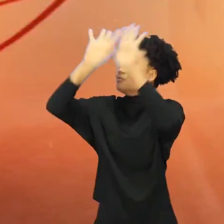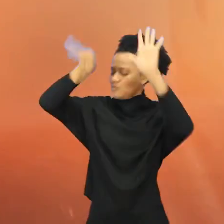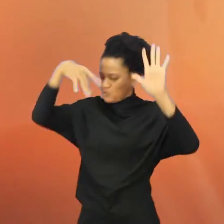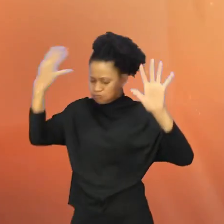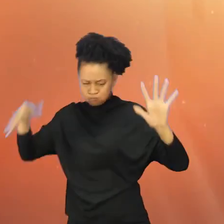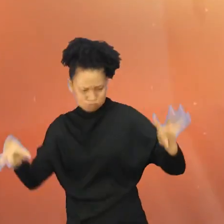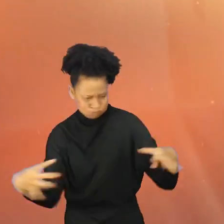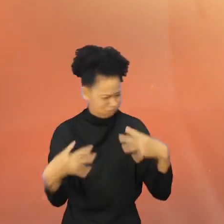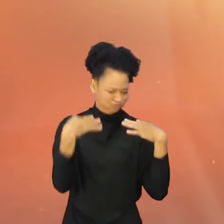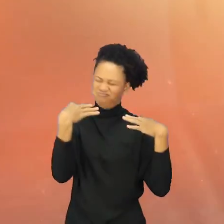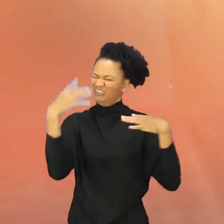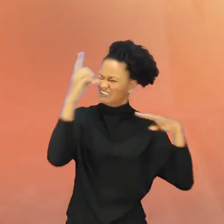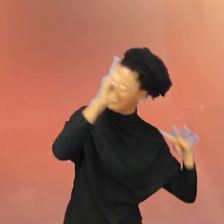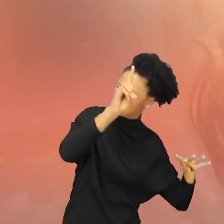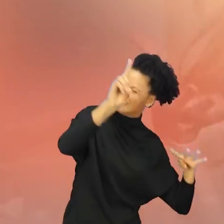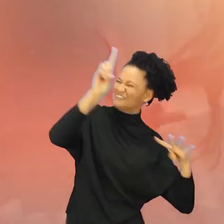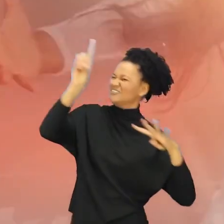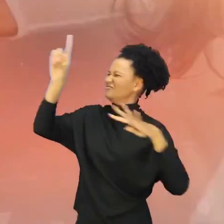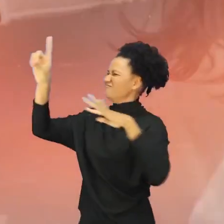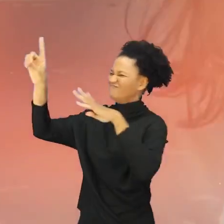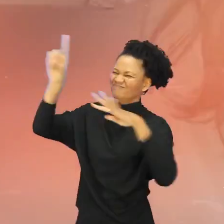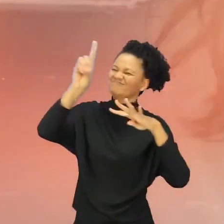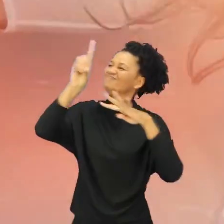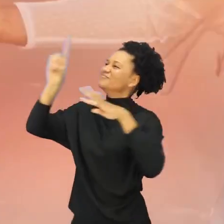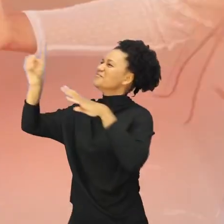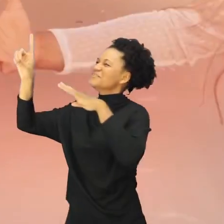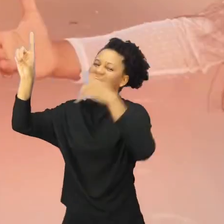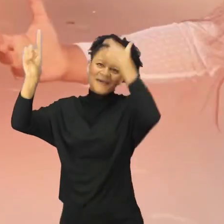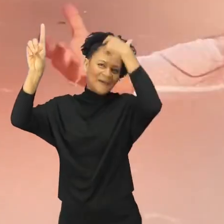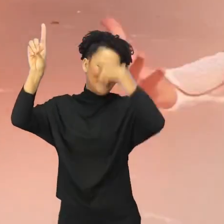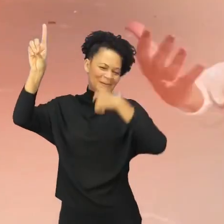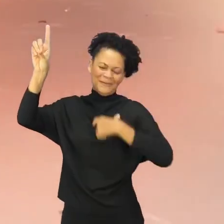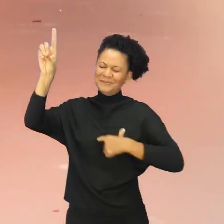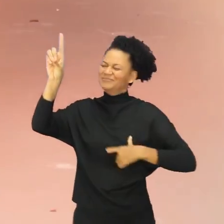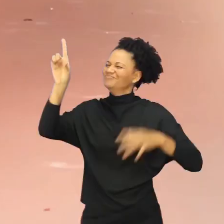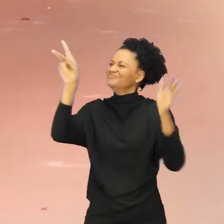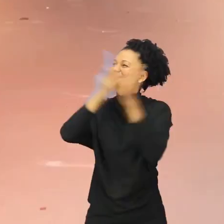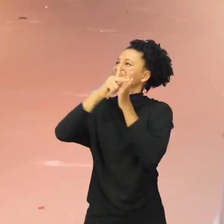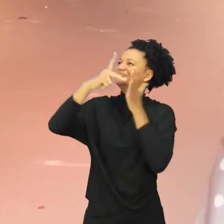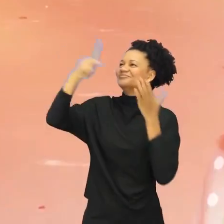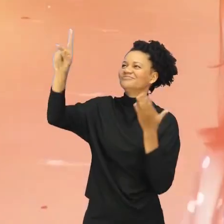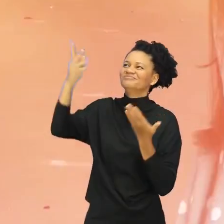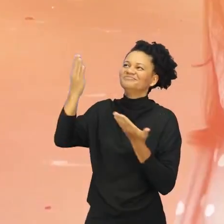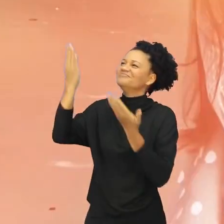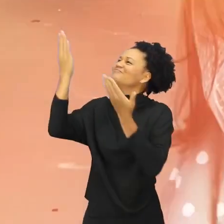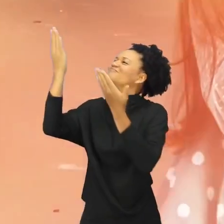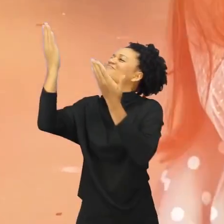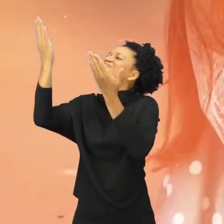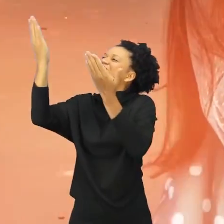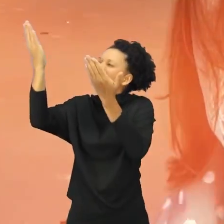houver É somente do Senhor Eu pertenço a Ele